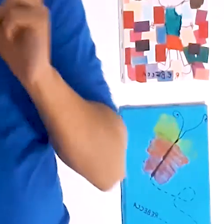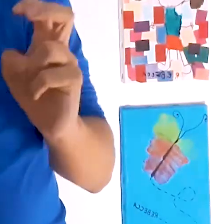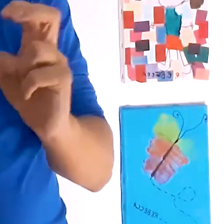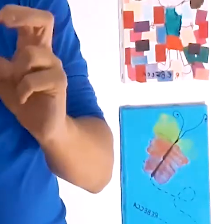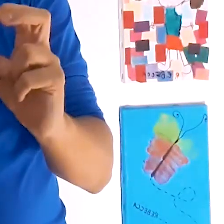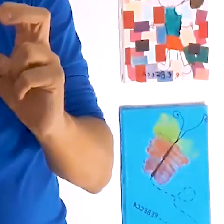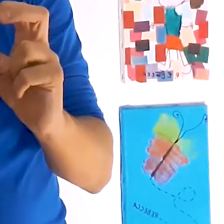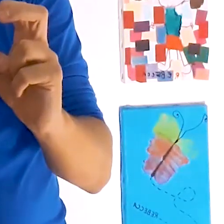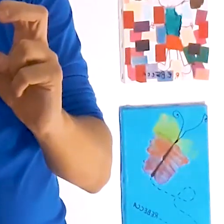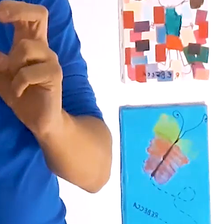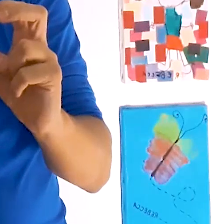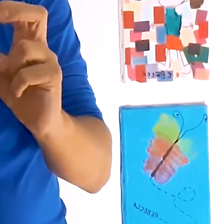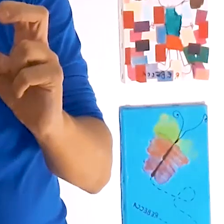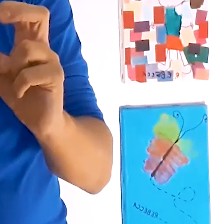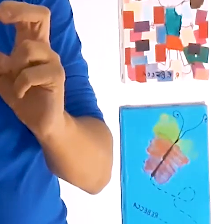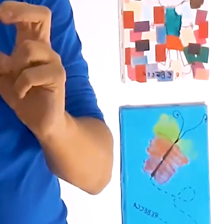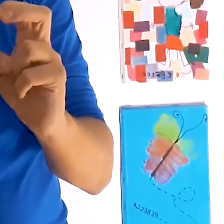Metrô.